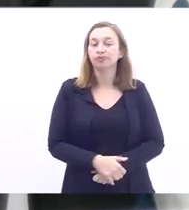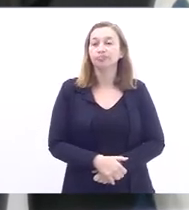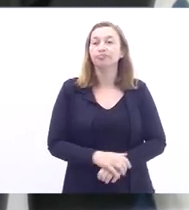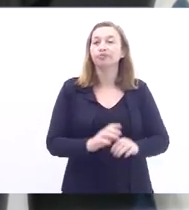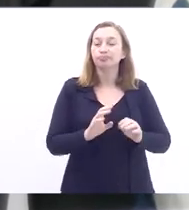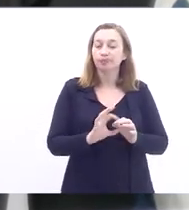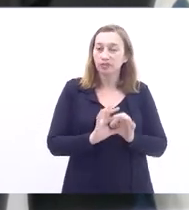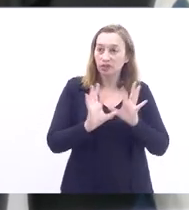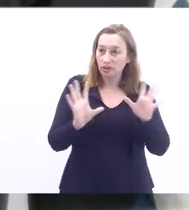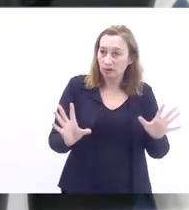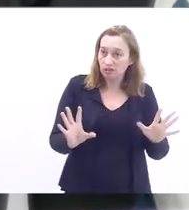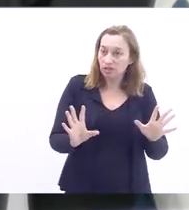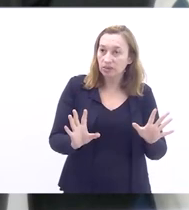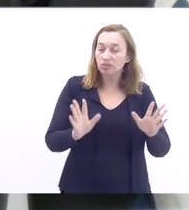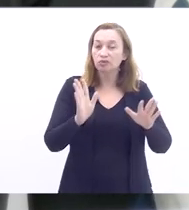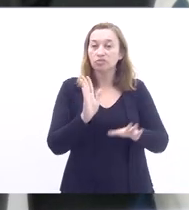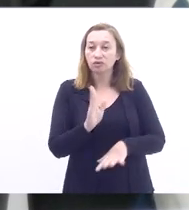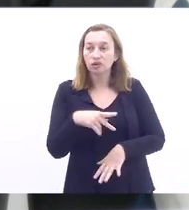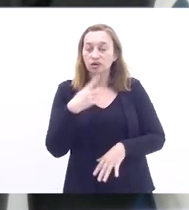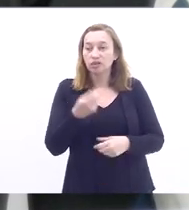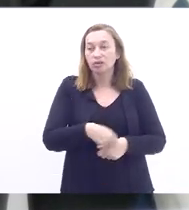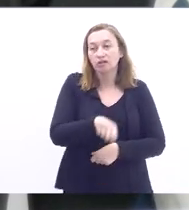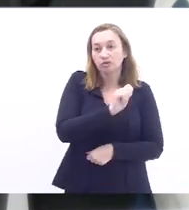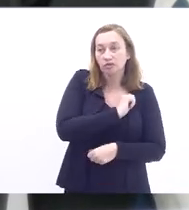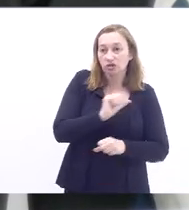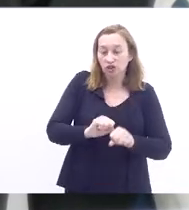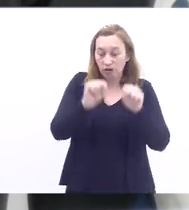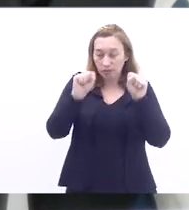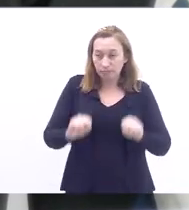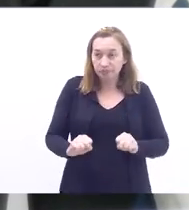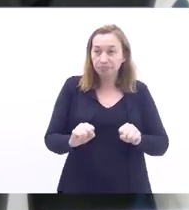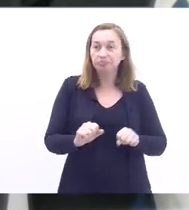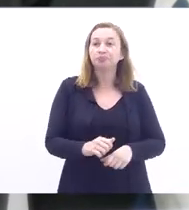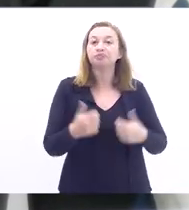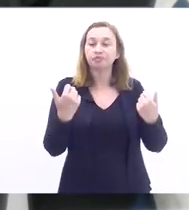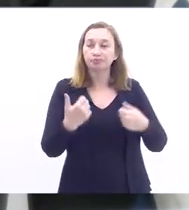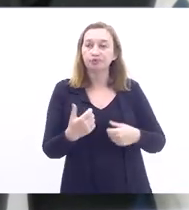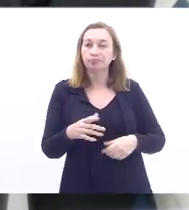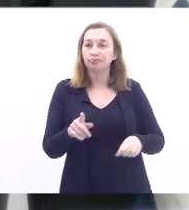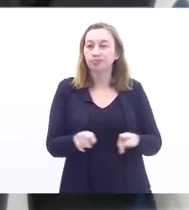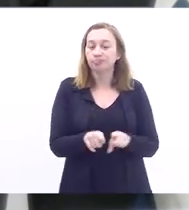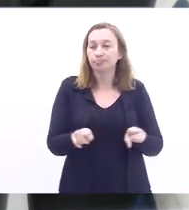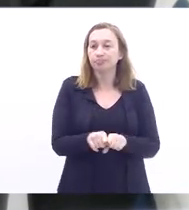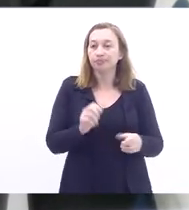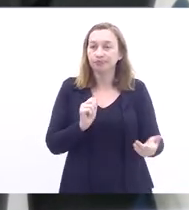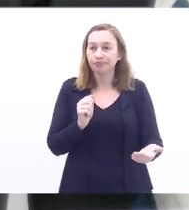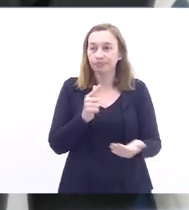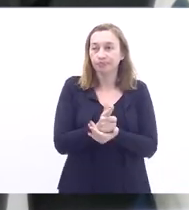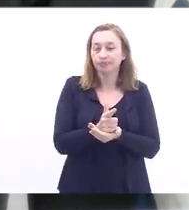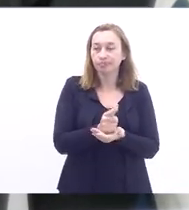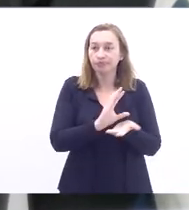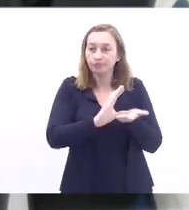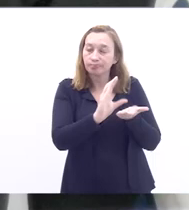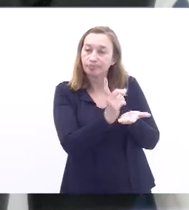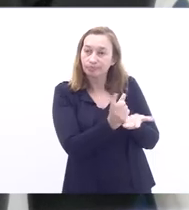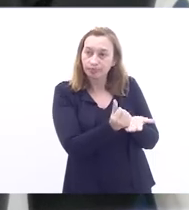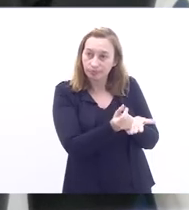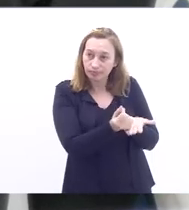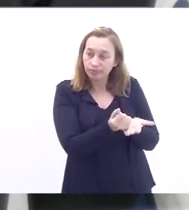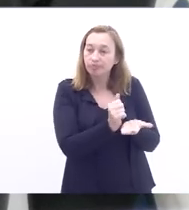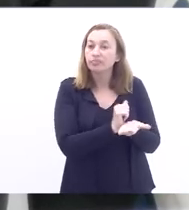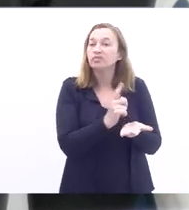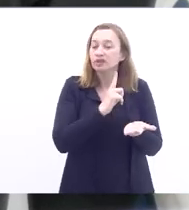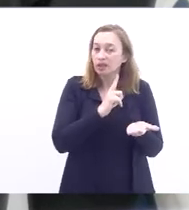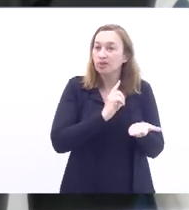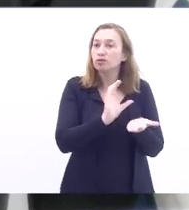autonomia Como é feita pelo regime de recuperação fiscal e é preciso ficar mente o pagamento dos auxílios porque nós temos